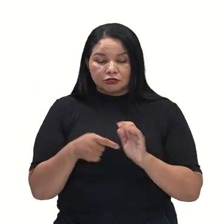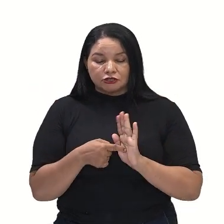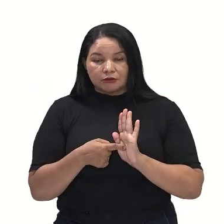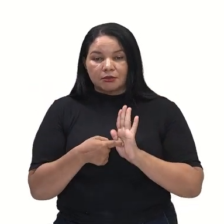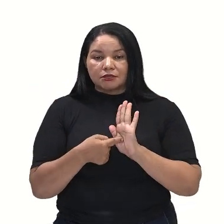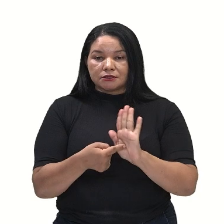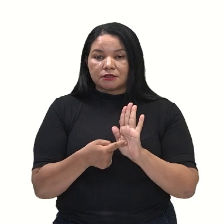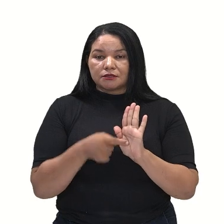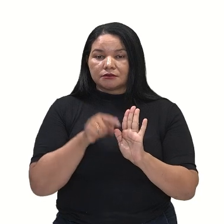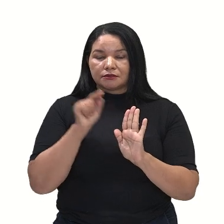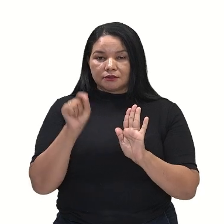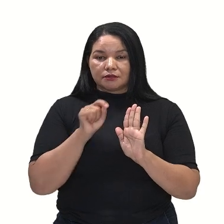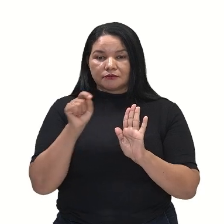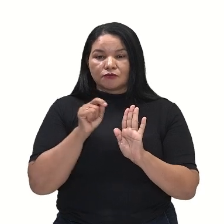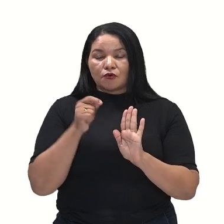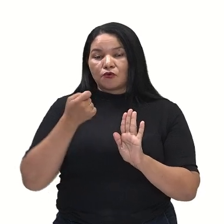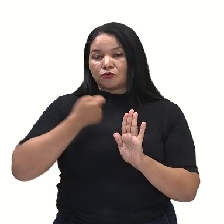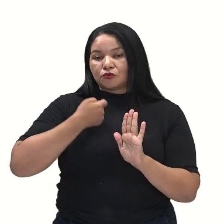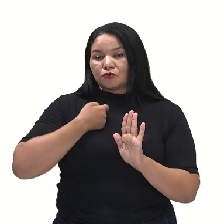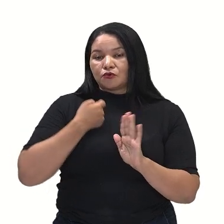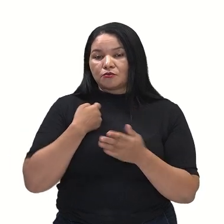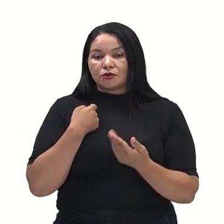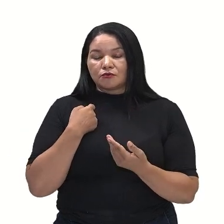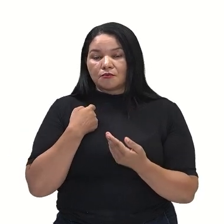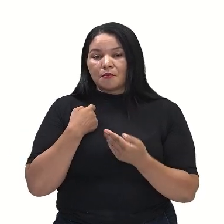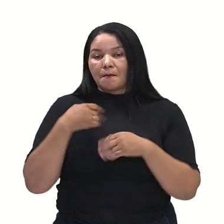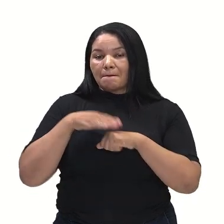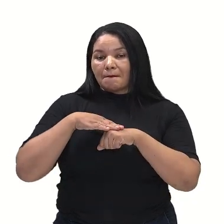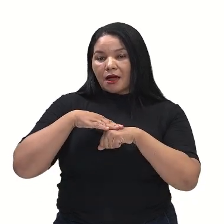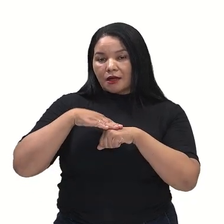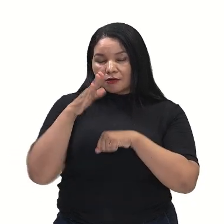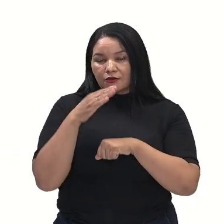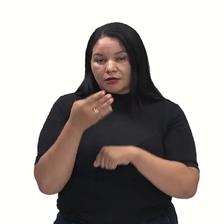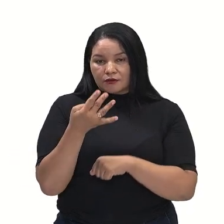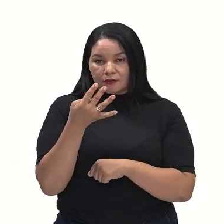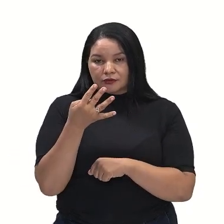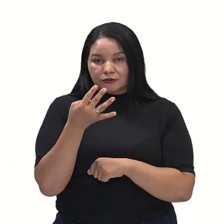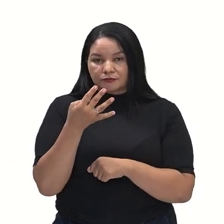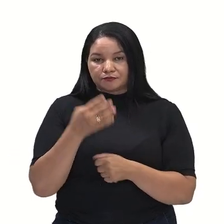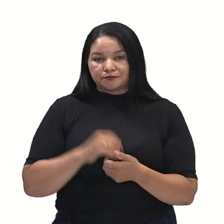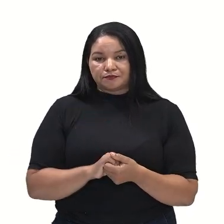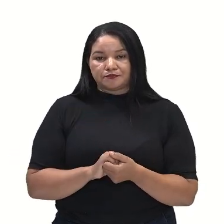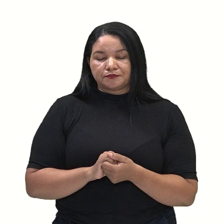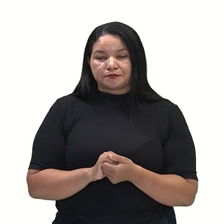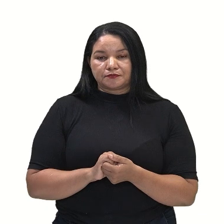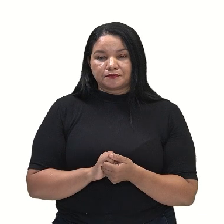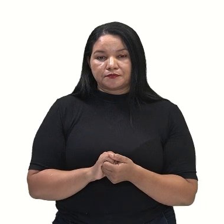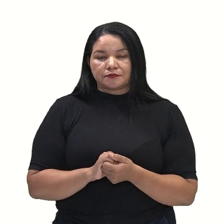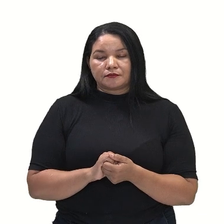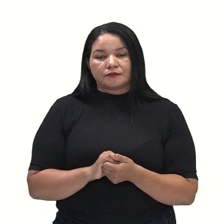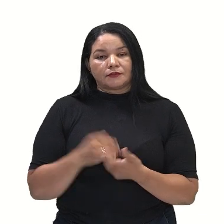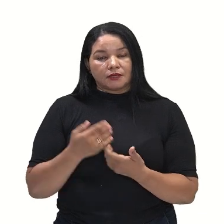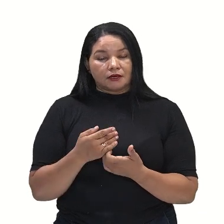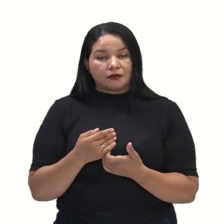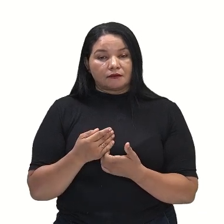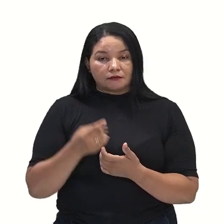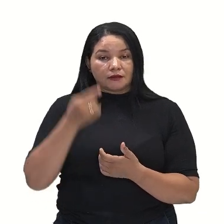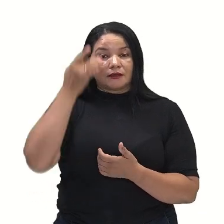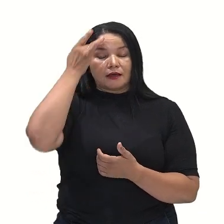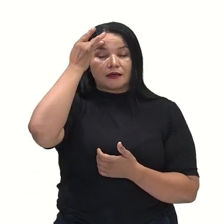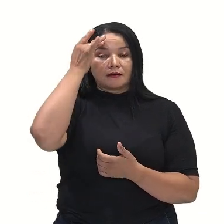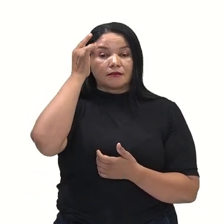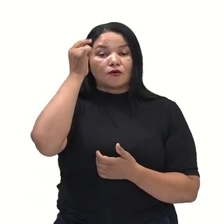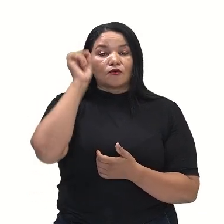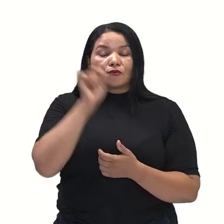aliás, um número maior que 4. Não se esqueçam que o espaço amostral, vou colocar aqui embaixo, bem